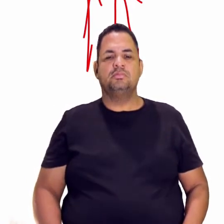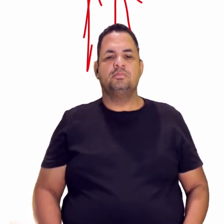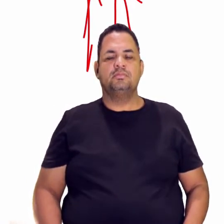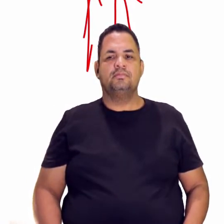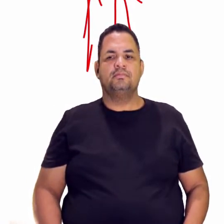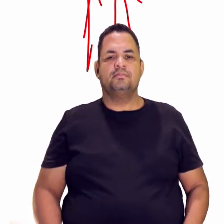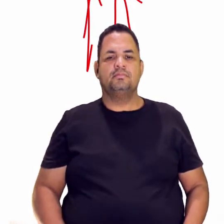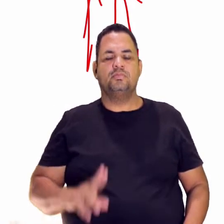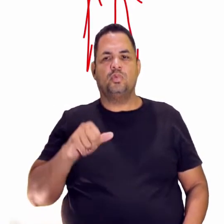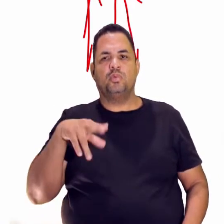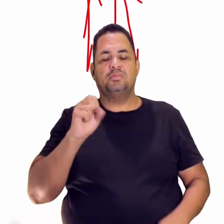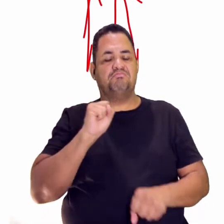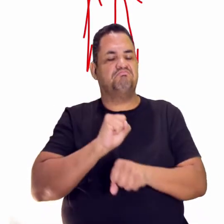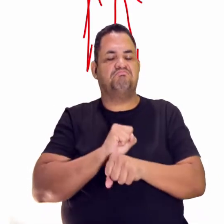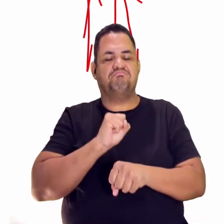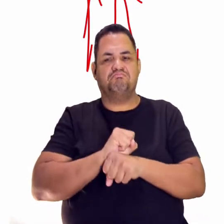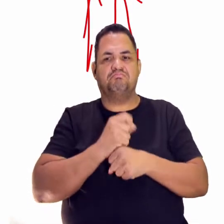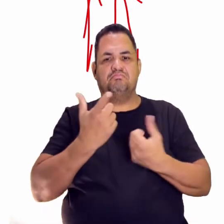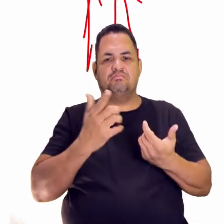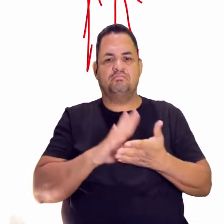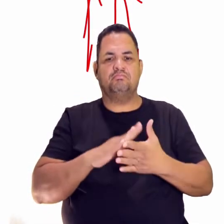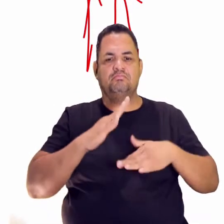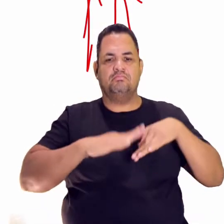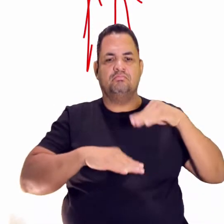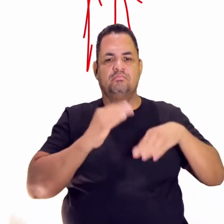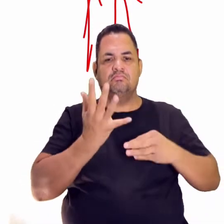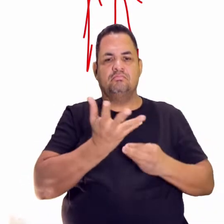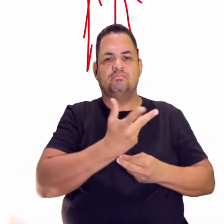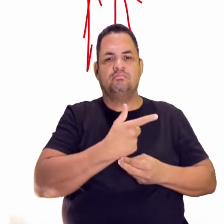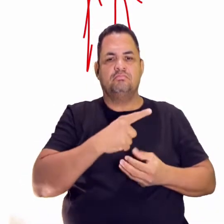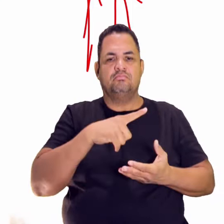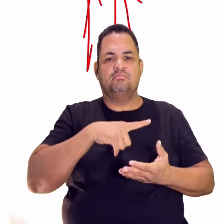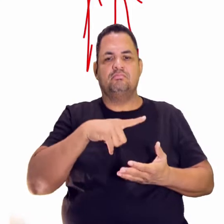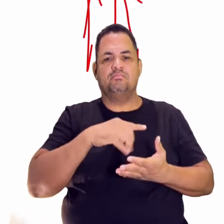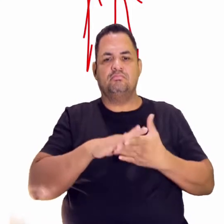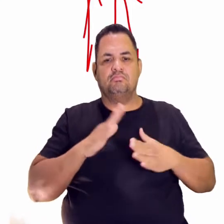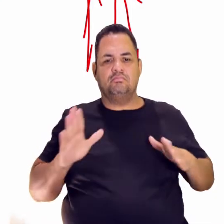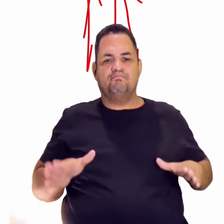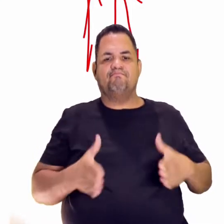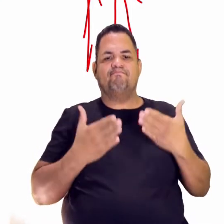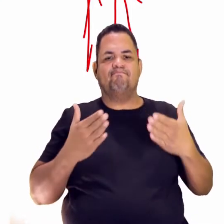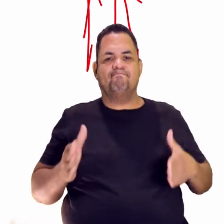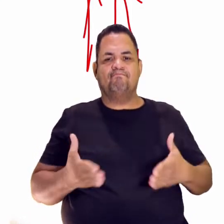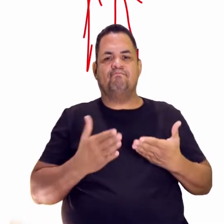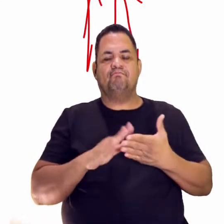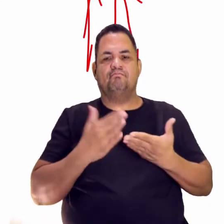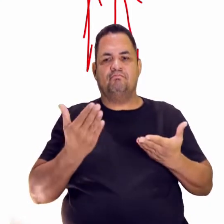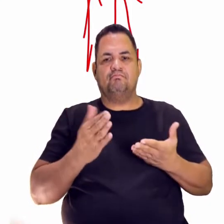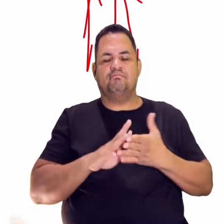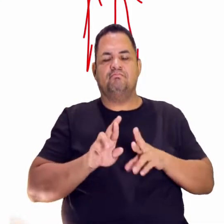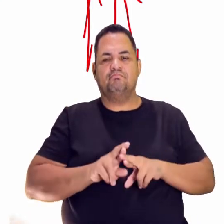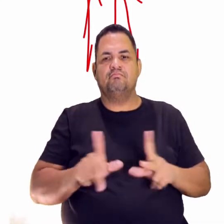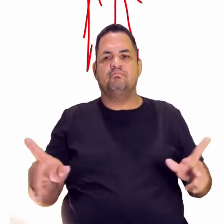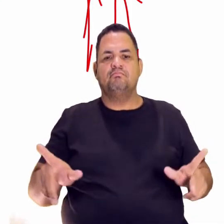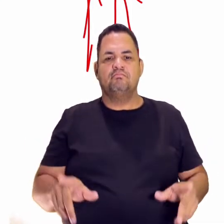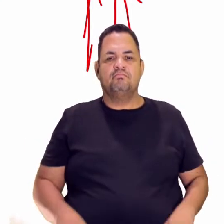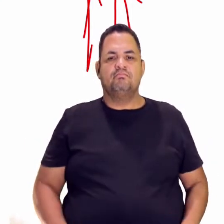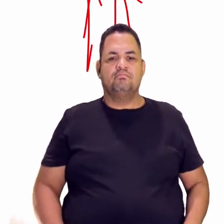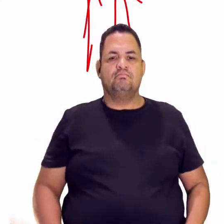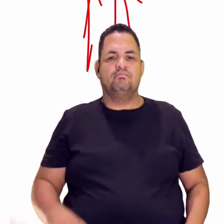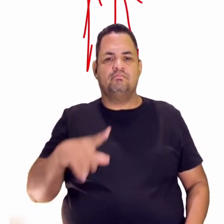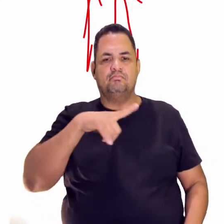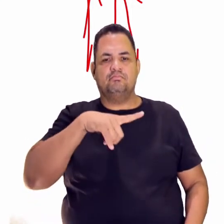como essa. E também uma artista cheia de provocações muito diferentes, né?